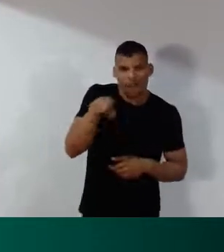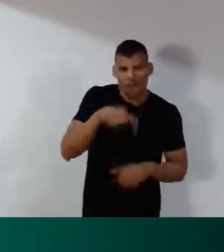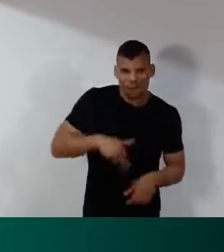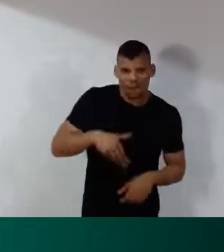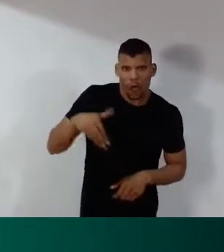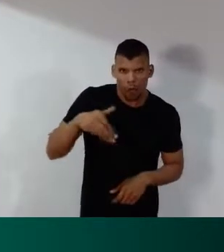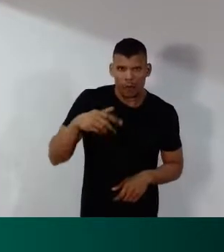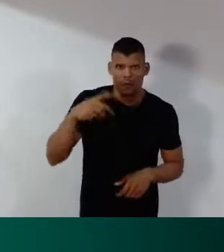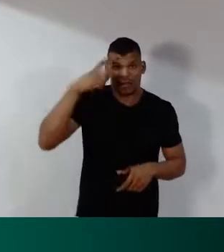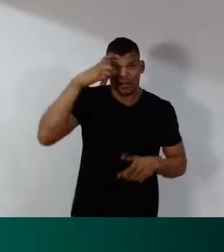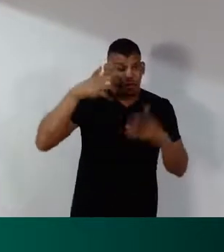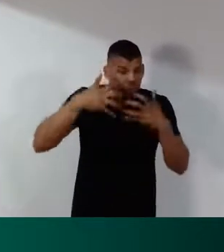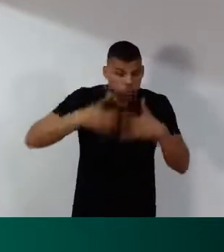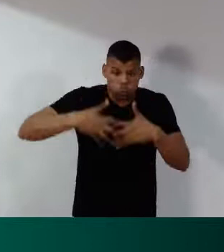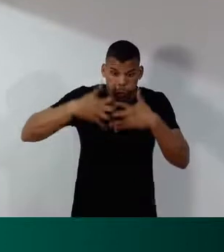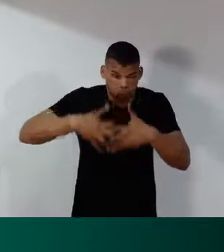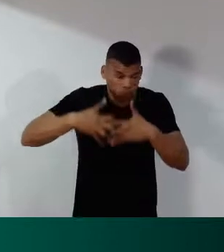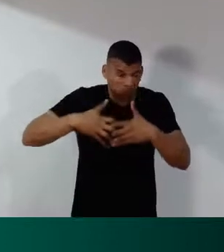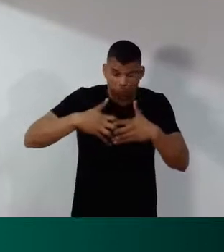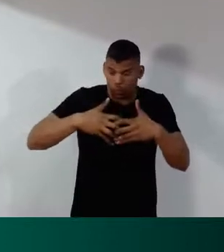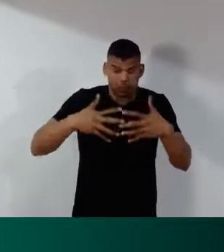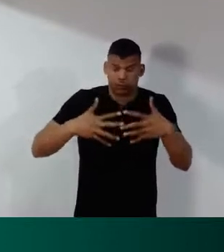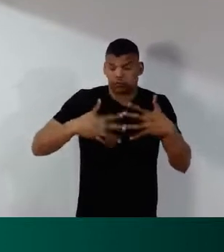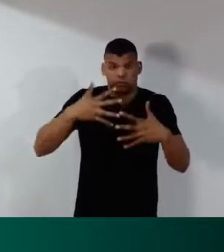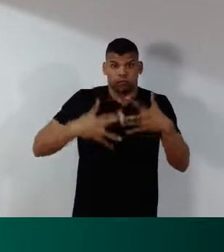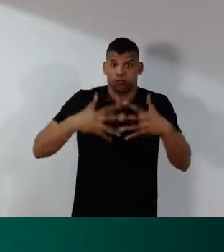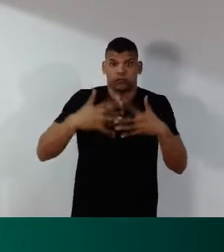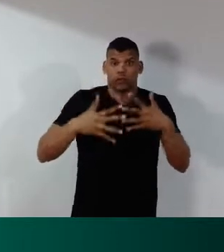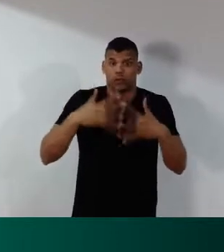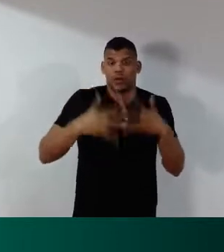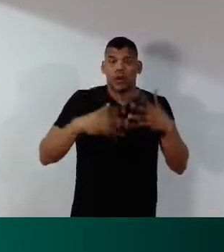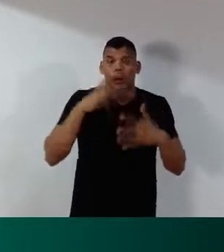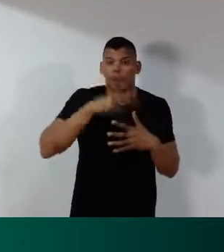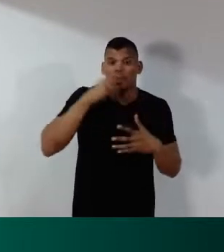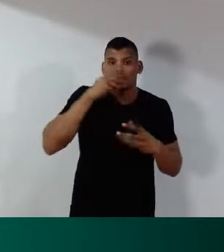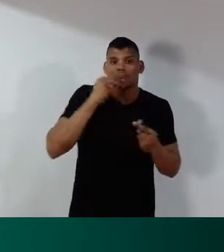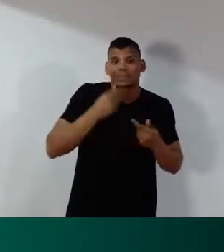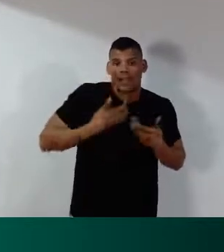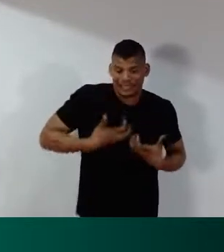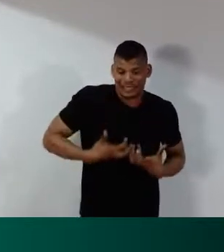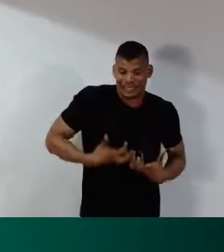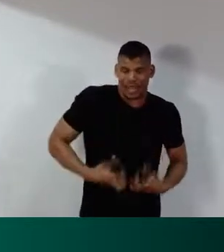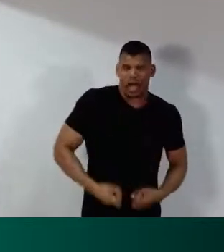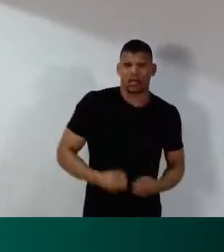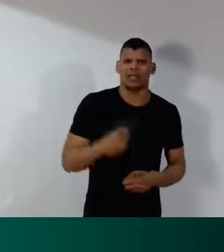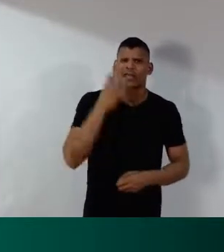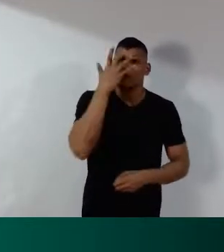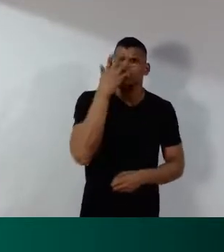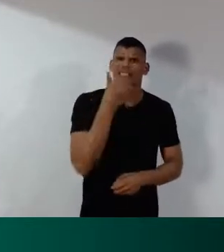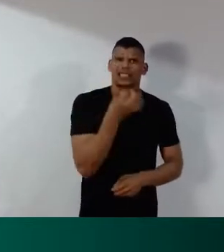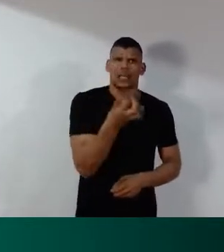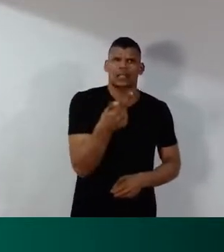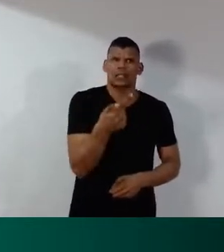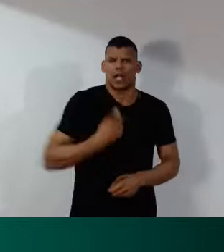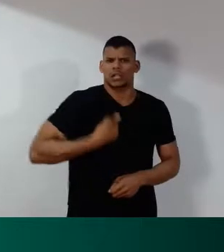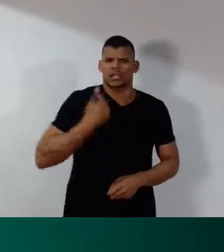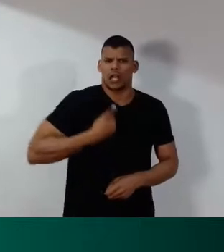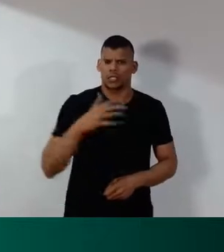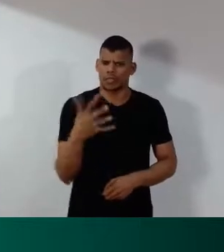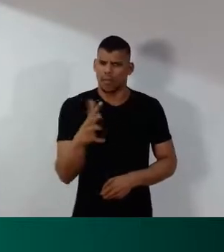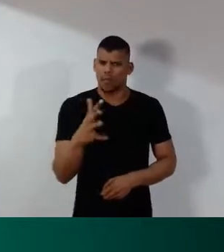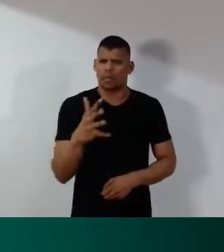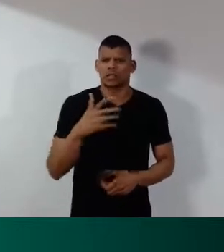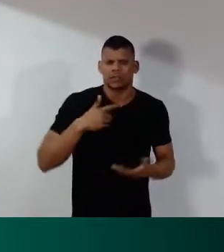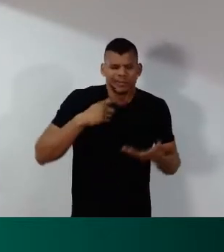consegue pensar em nada não consegue estudar não consegue brincar direito eu era criança criança de seis sete anos